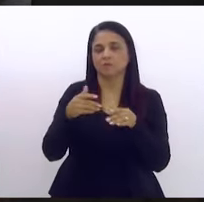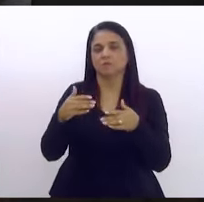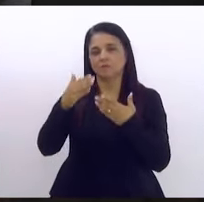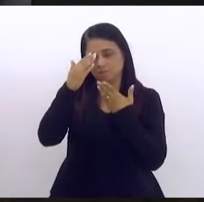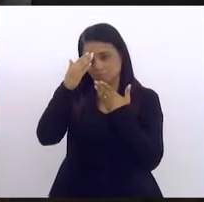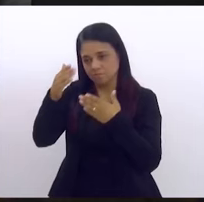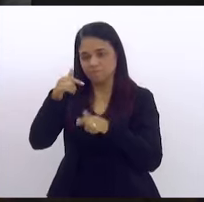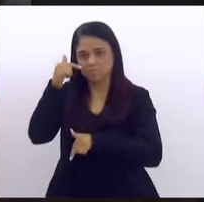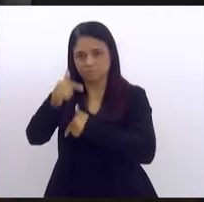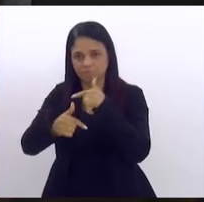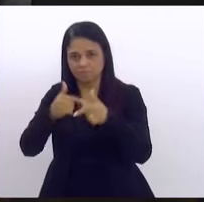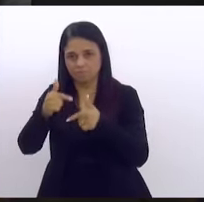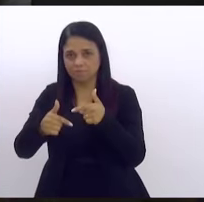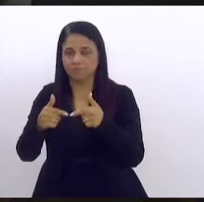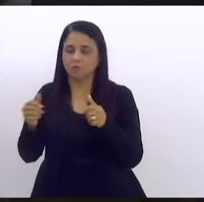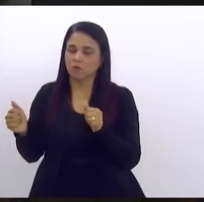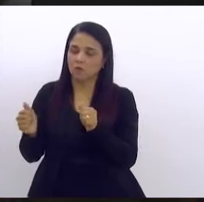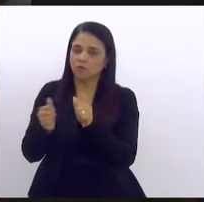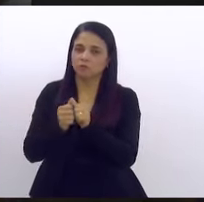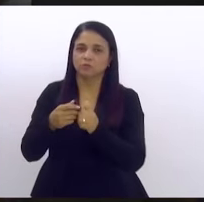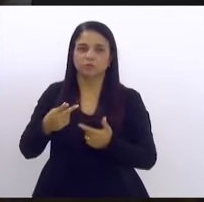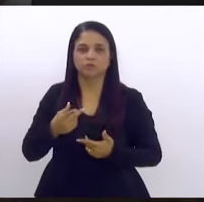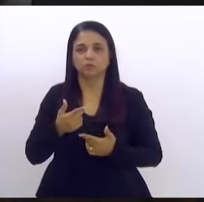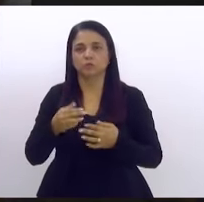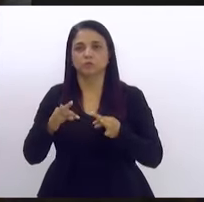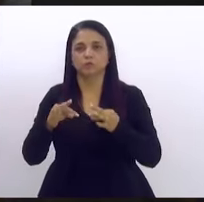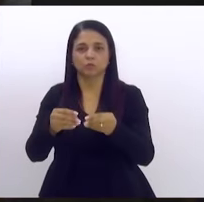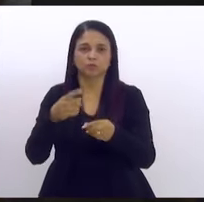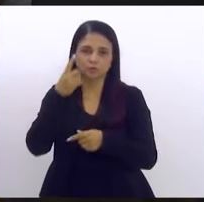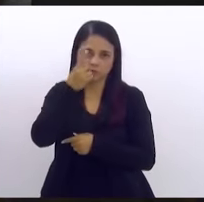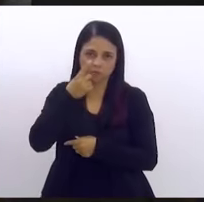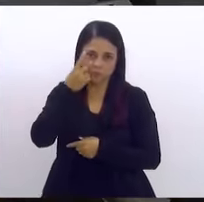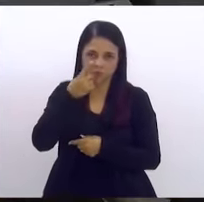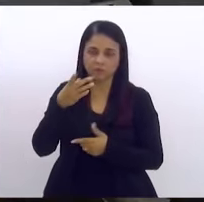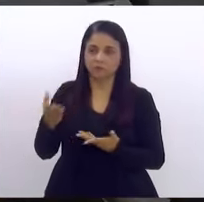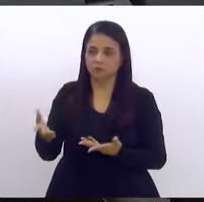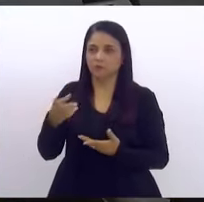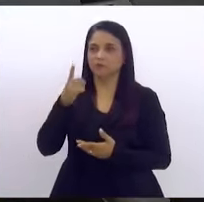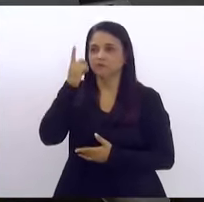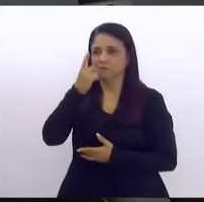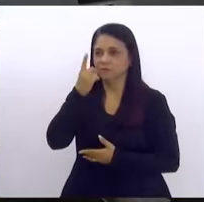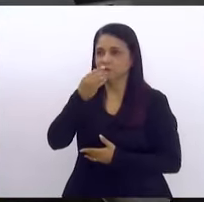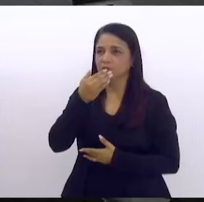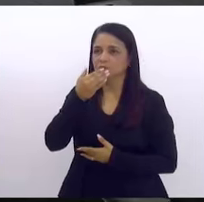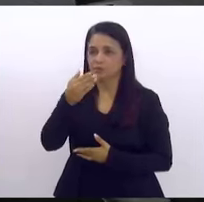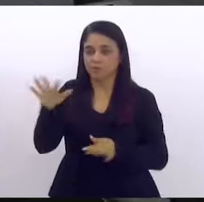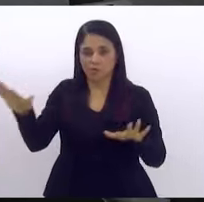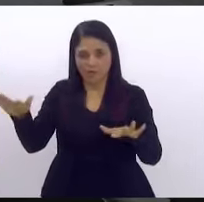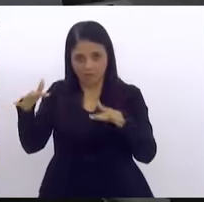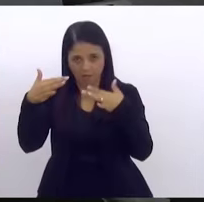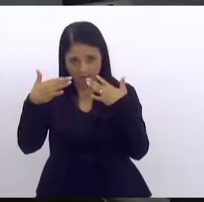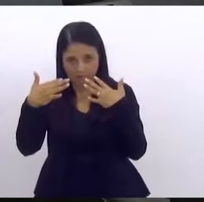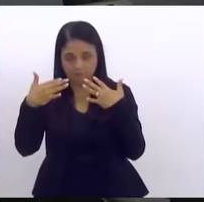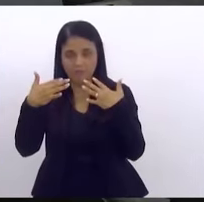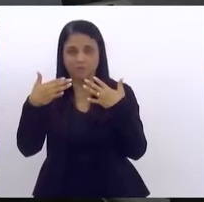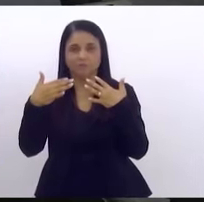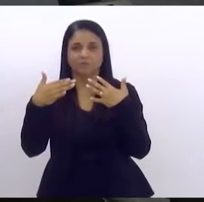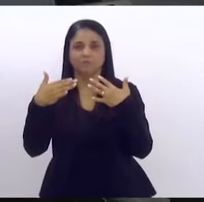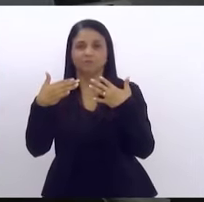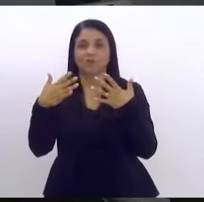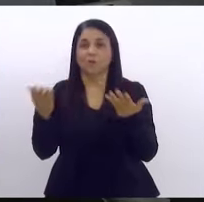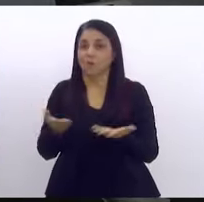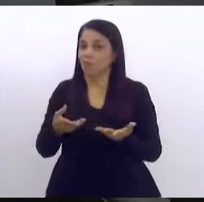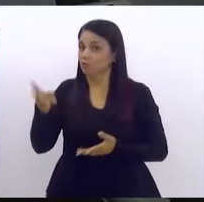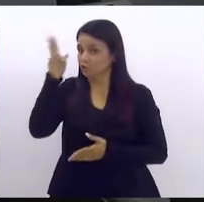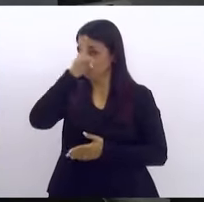equipe com a ajuda de todos os demais parlamentares. Senhores deputados, queria pedir uma atenção, porque nós estamos fazendo história hoje